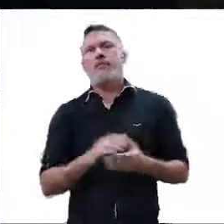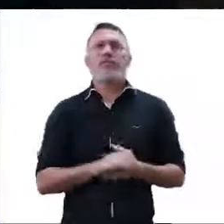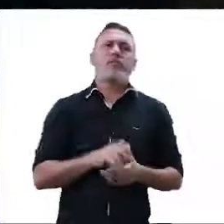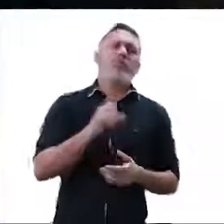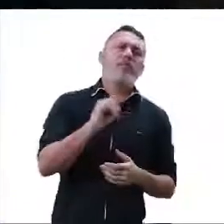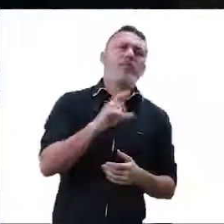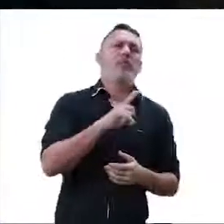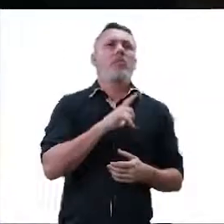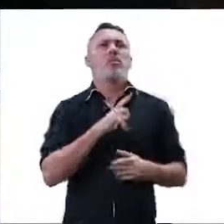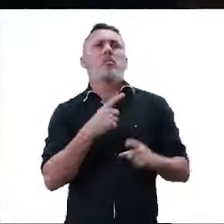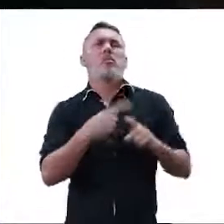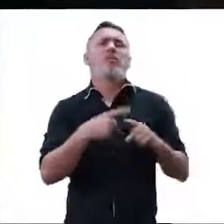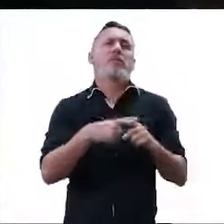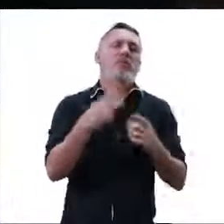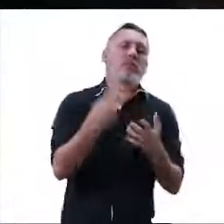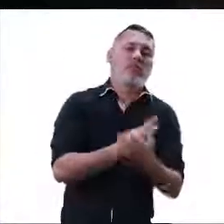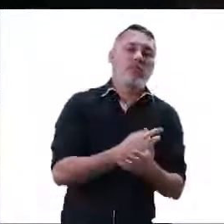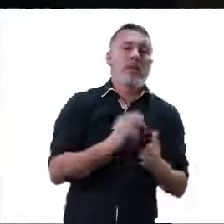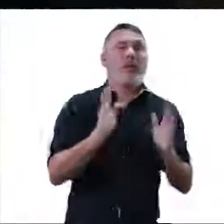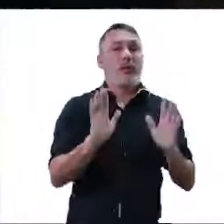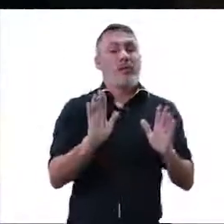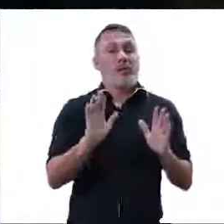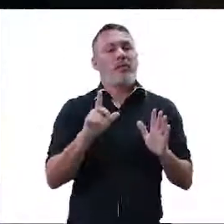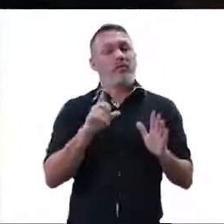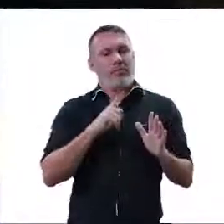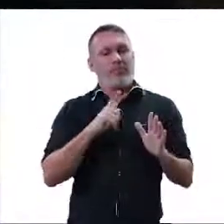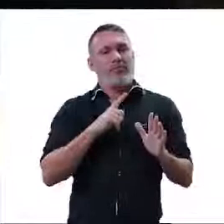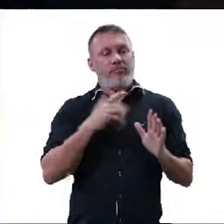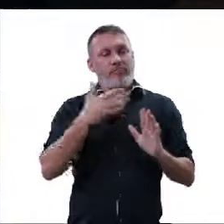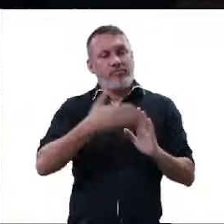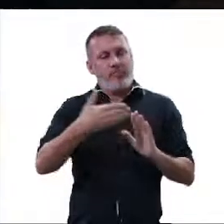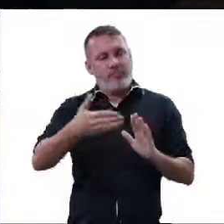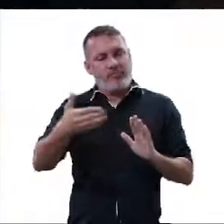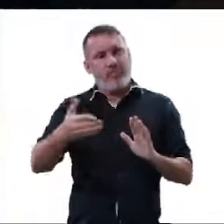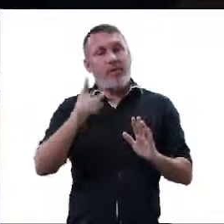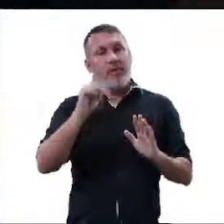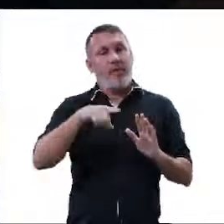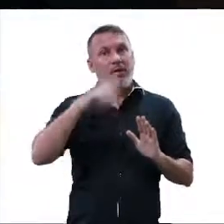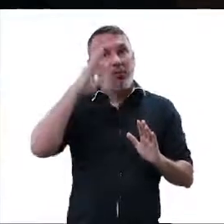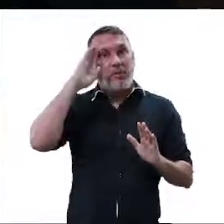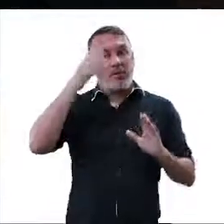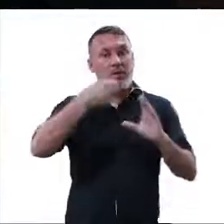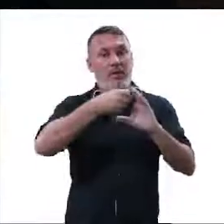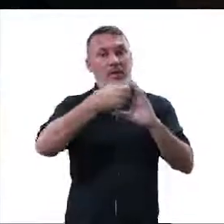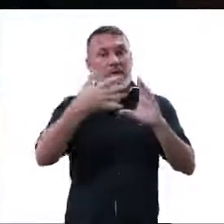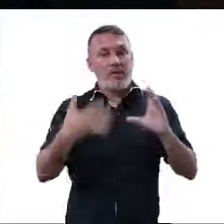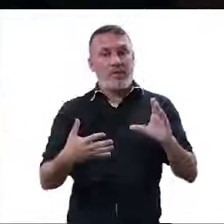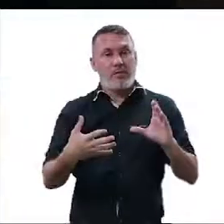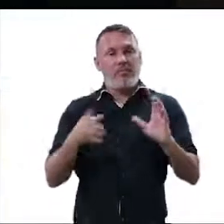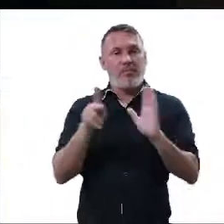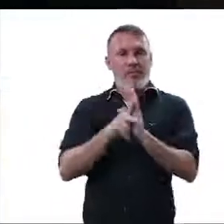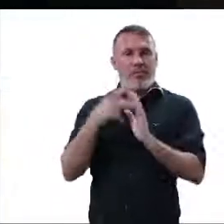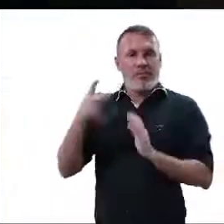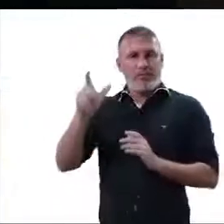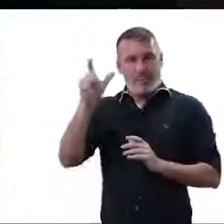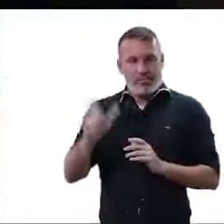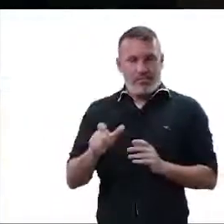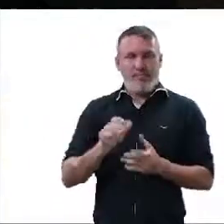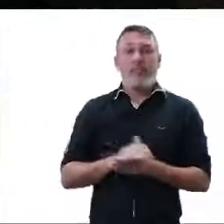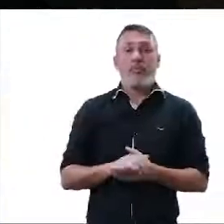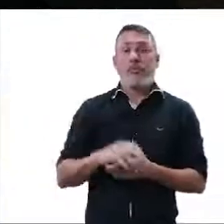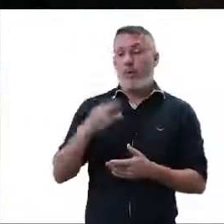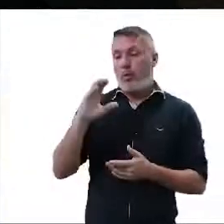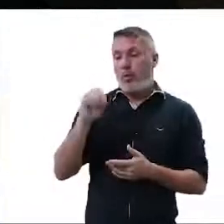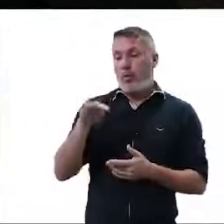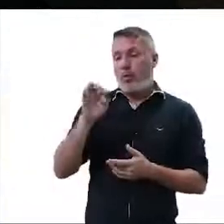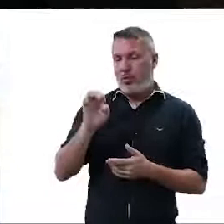Mas por que isso? Aí é que vem a principal característica do pensamento kantiano. O Comte,